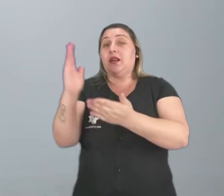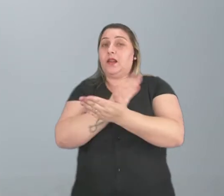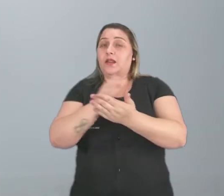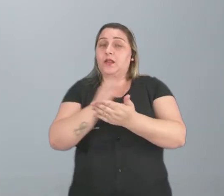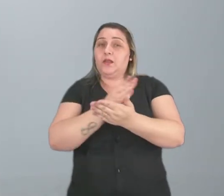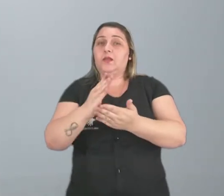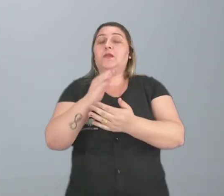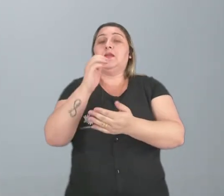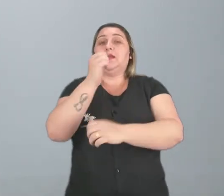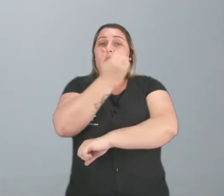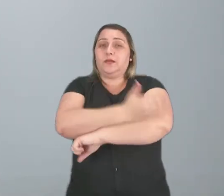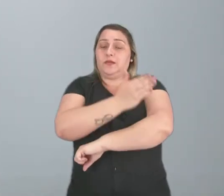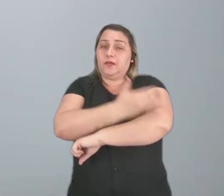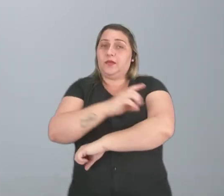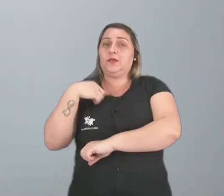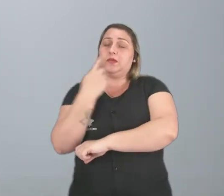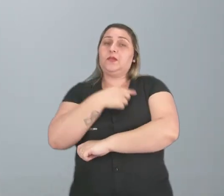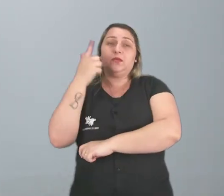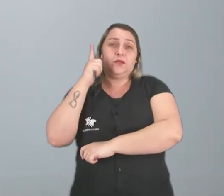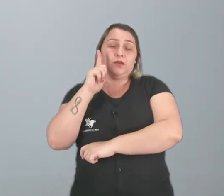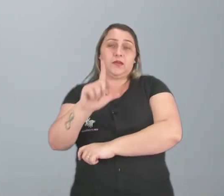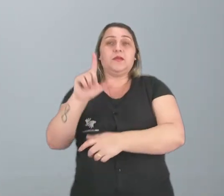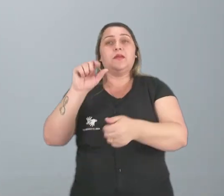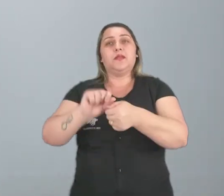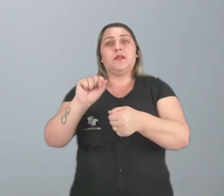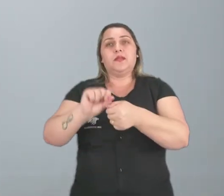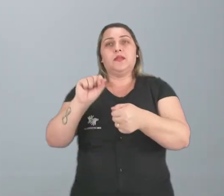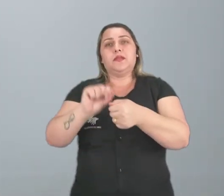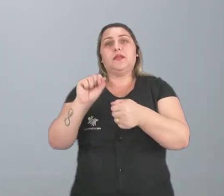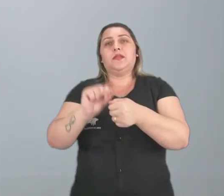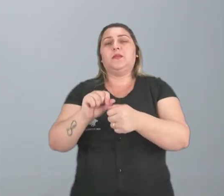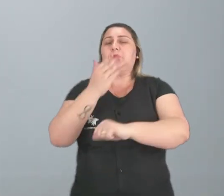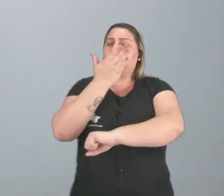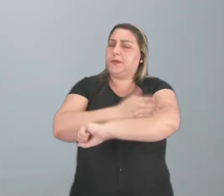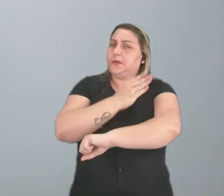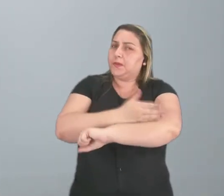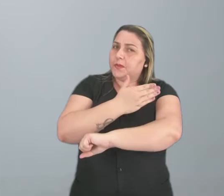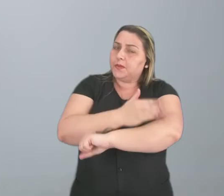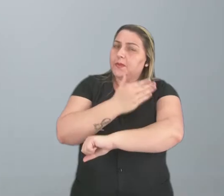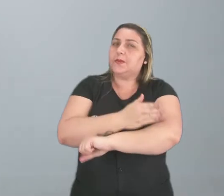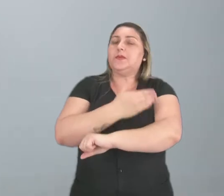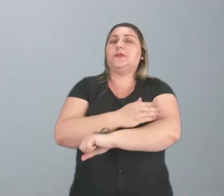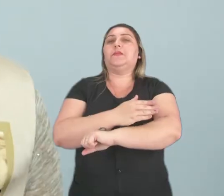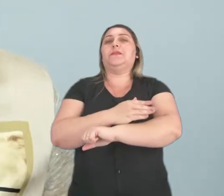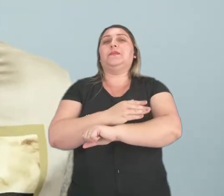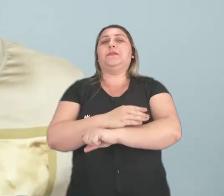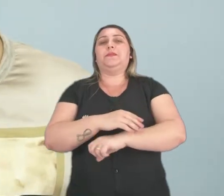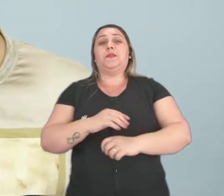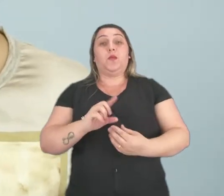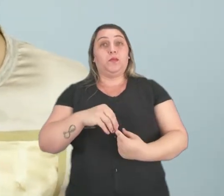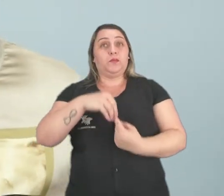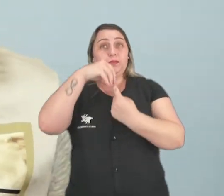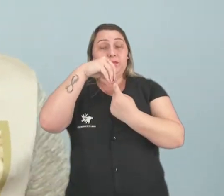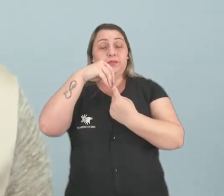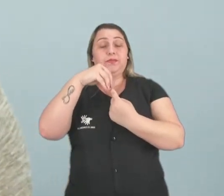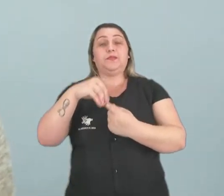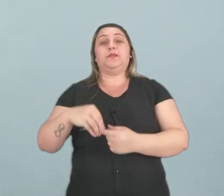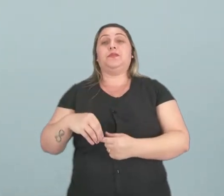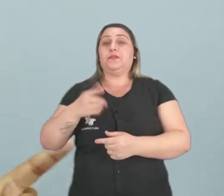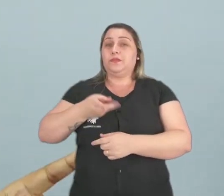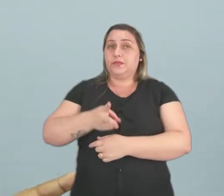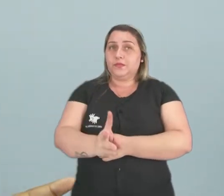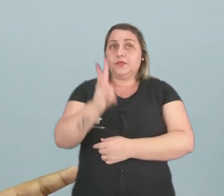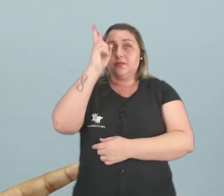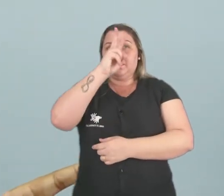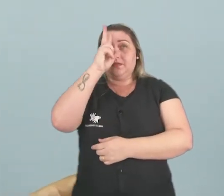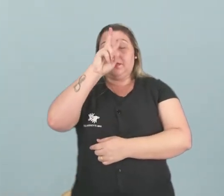dessas atividades nós conseguiríamos fazer com muito treinamento, com dedicação, né? Continuando, né?